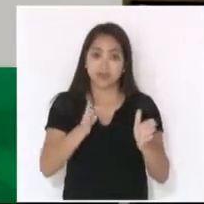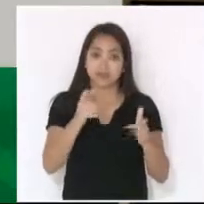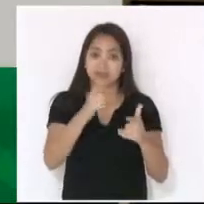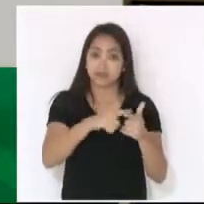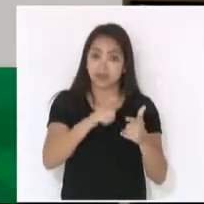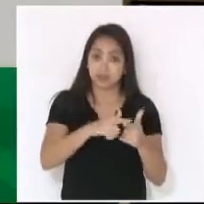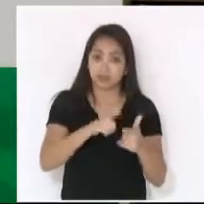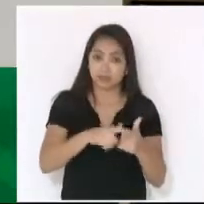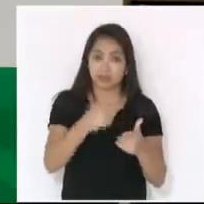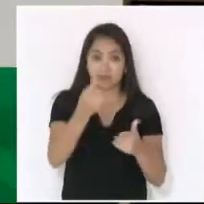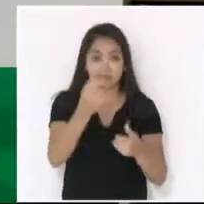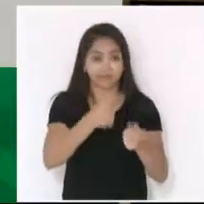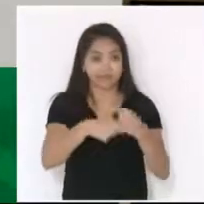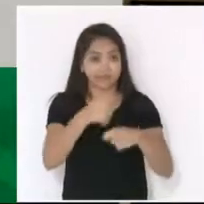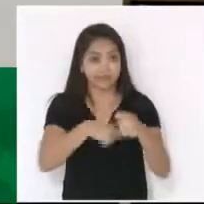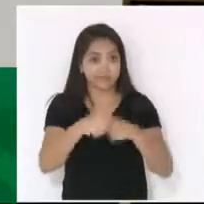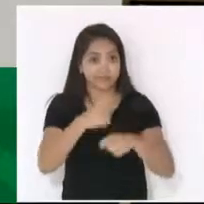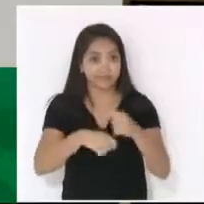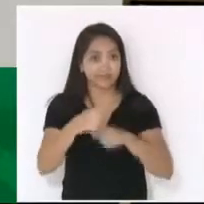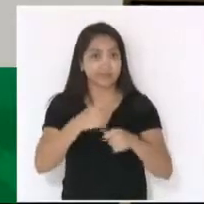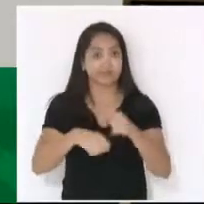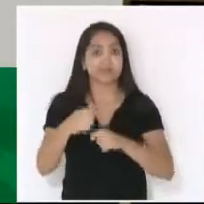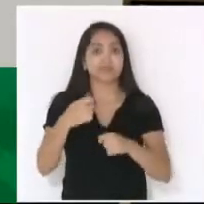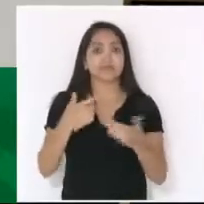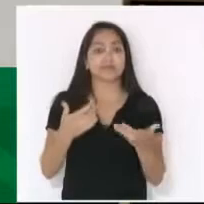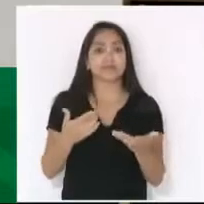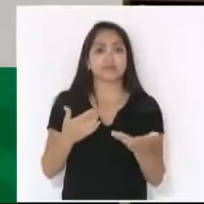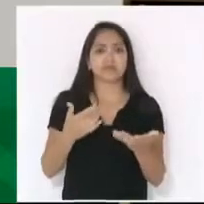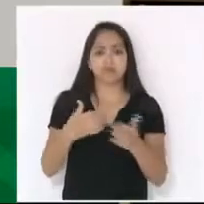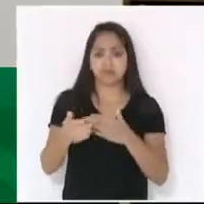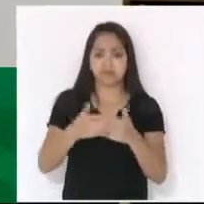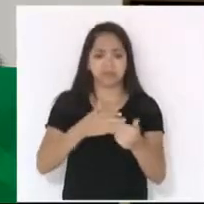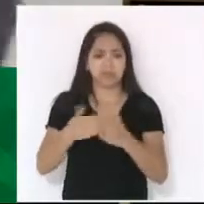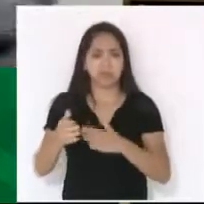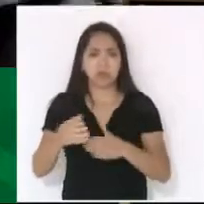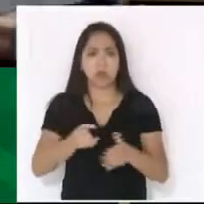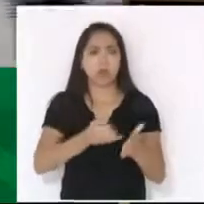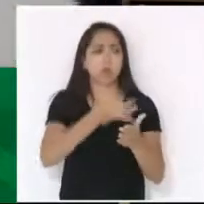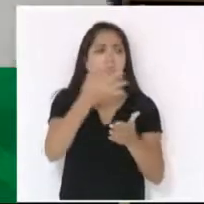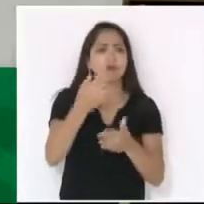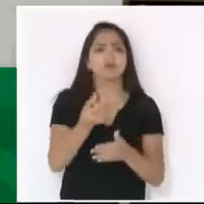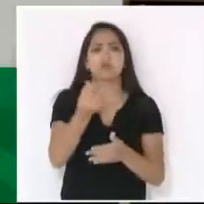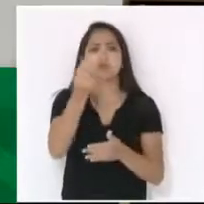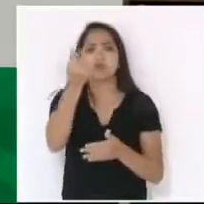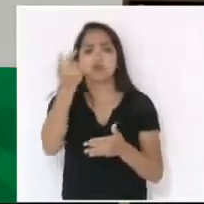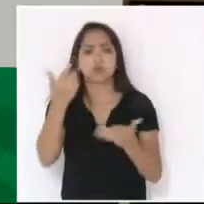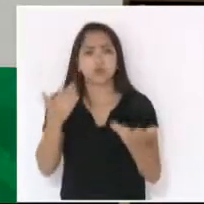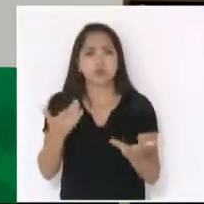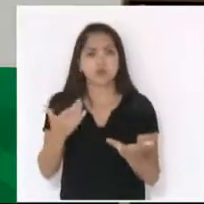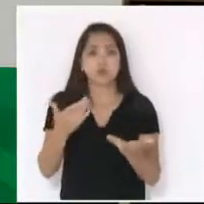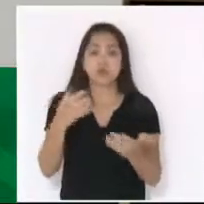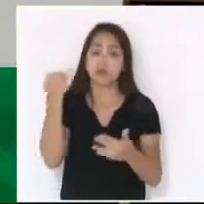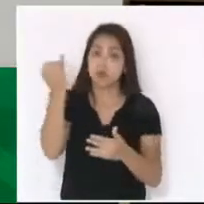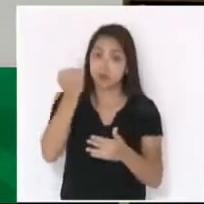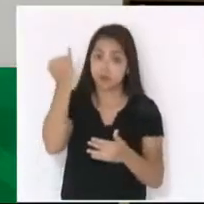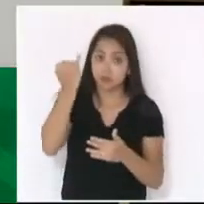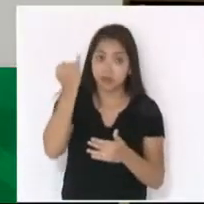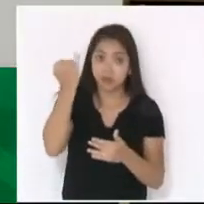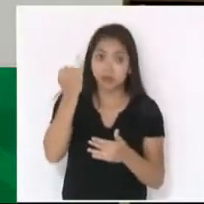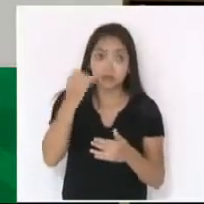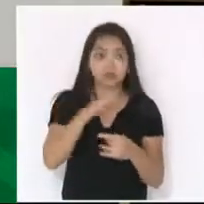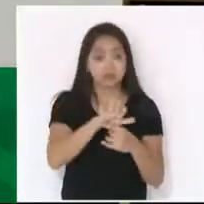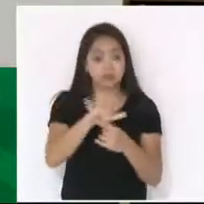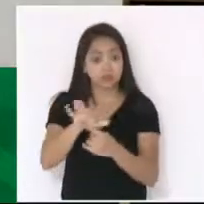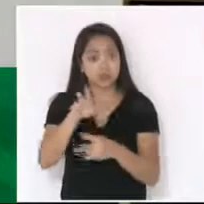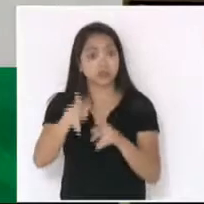três dias de mil reagir passou e que passe mais eu não quero saber se custa um milhão 2 milhões de uma operação importante tem resposta para a